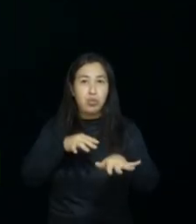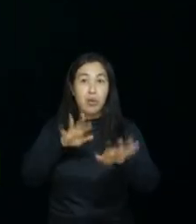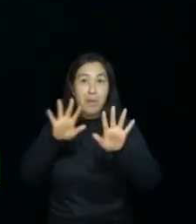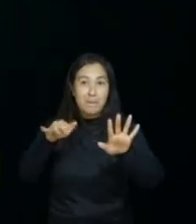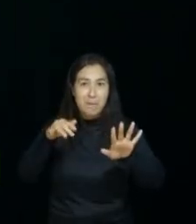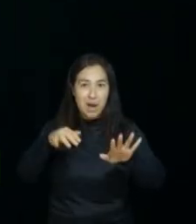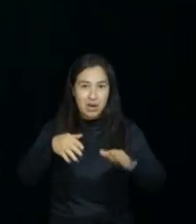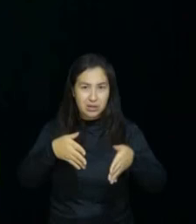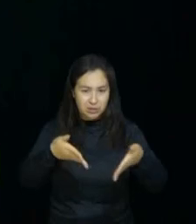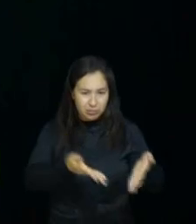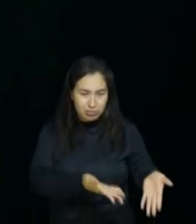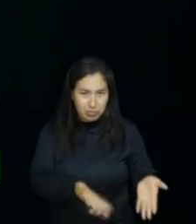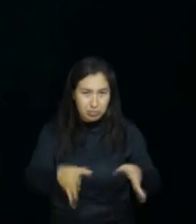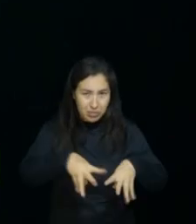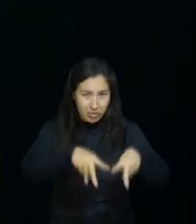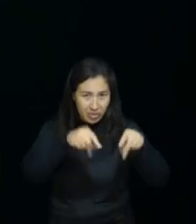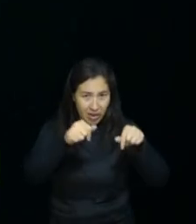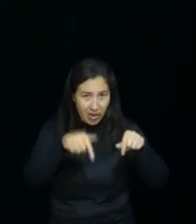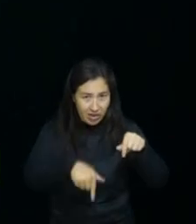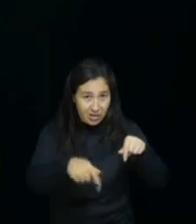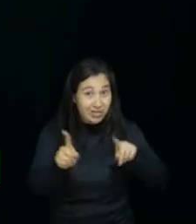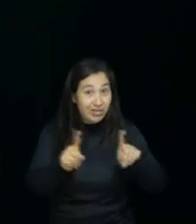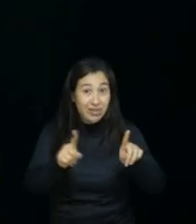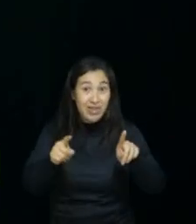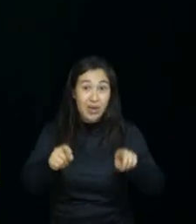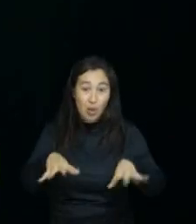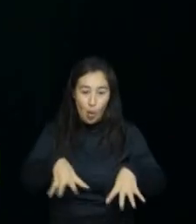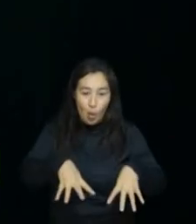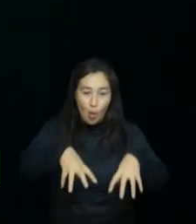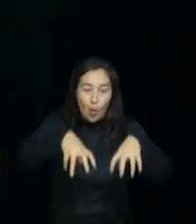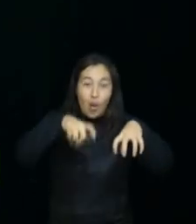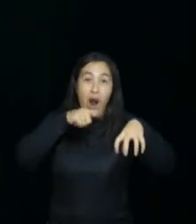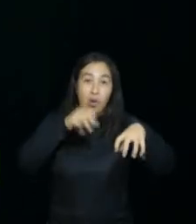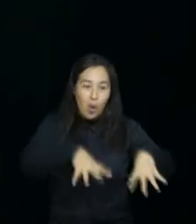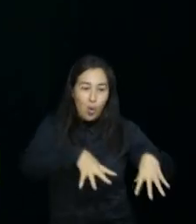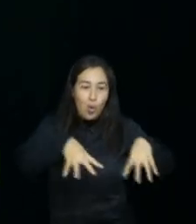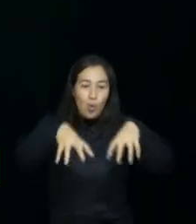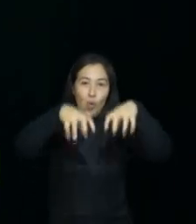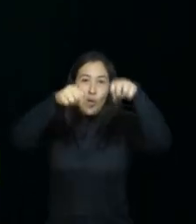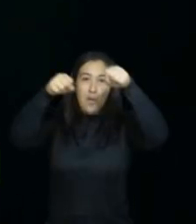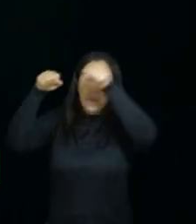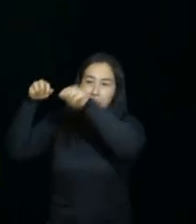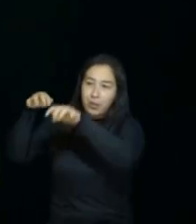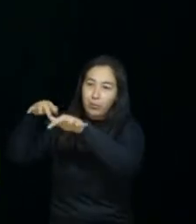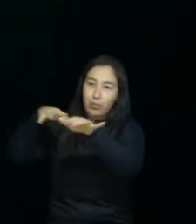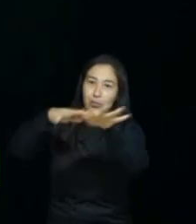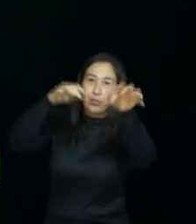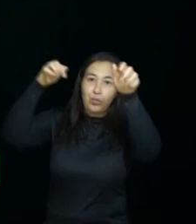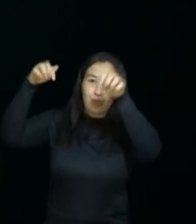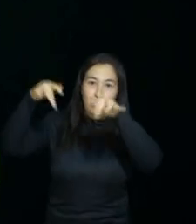acabam evaporando aquela água, aquela umidade da Amazônia, ela acaba indo